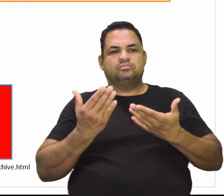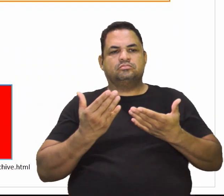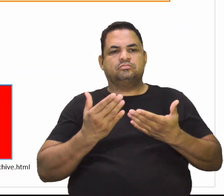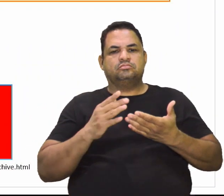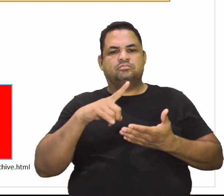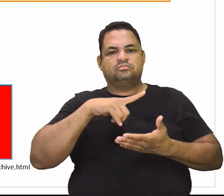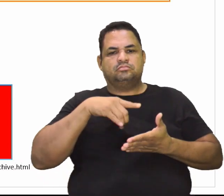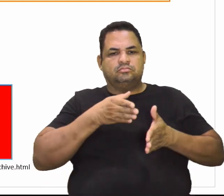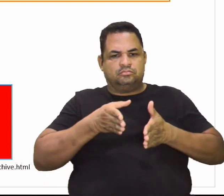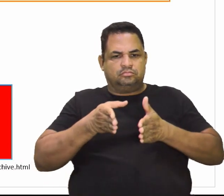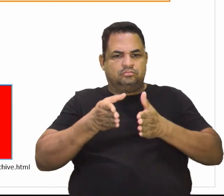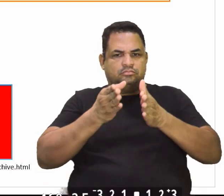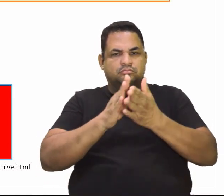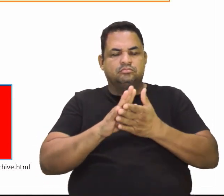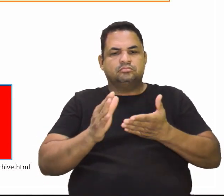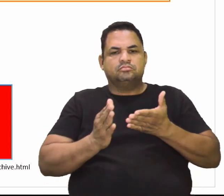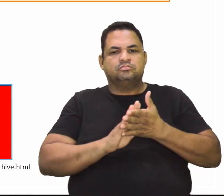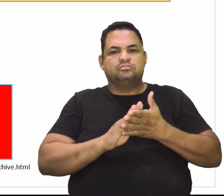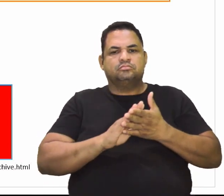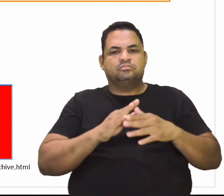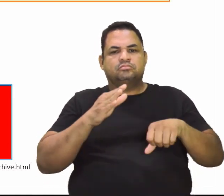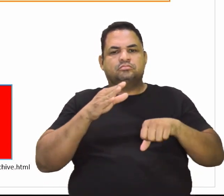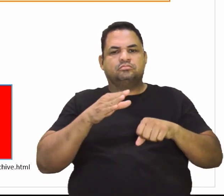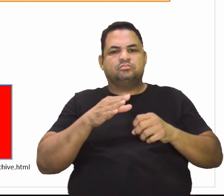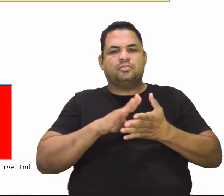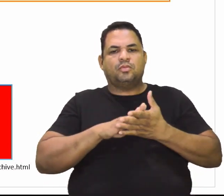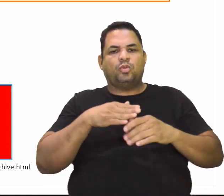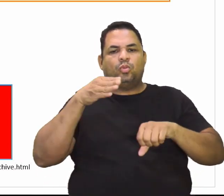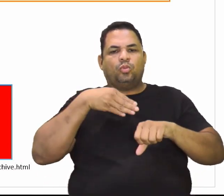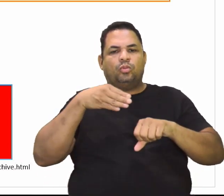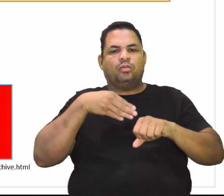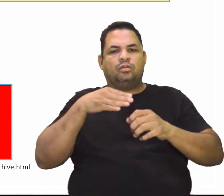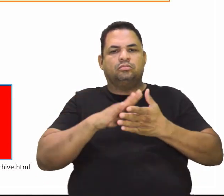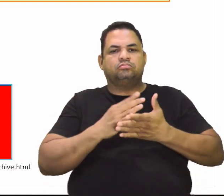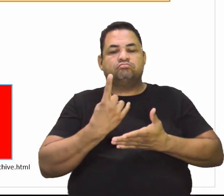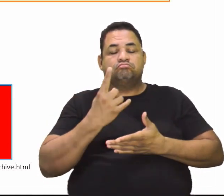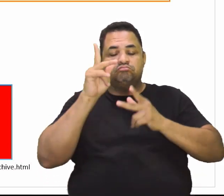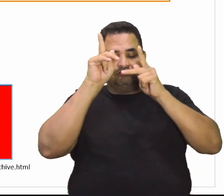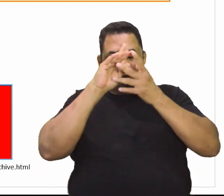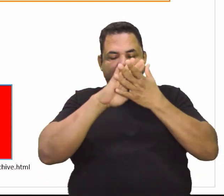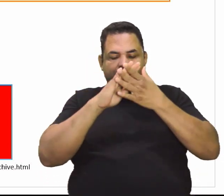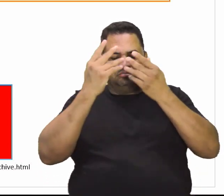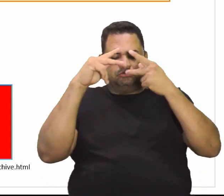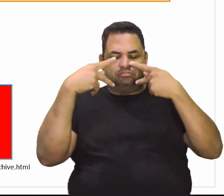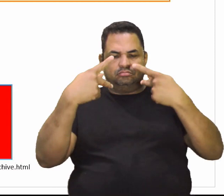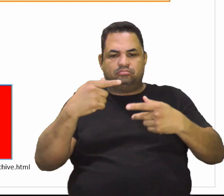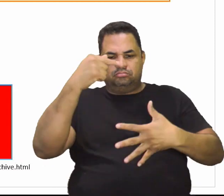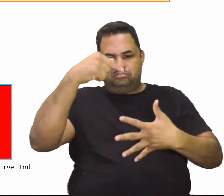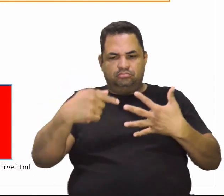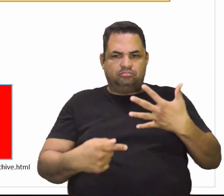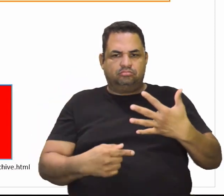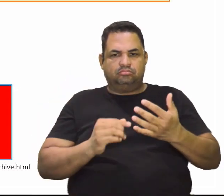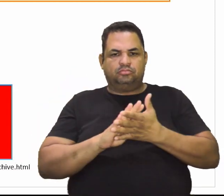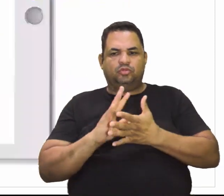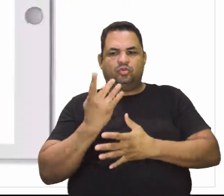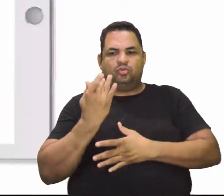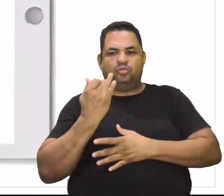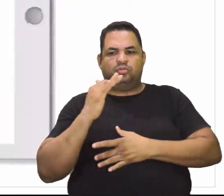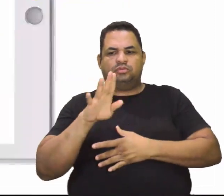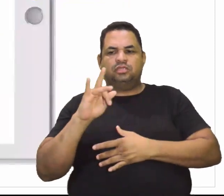América aí. Os arqueólogos perceberam que a única espécie humana que existiu na América foi o Homo